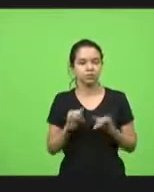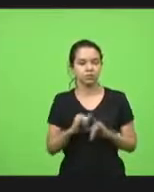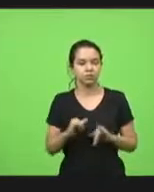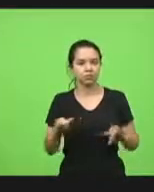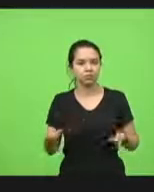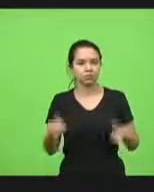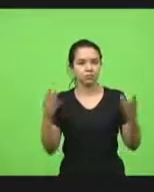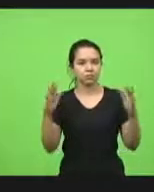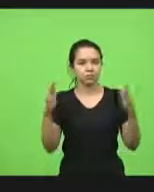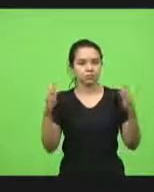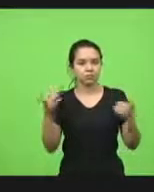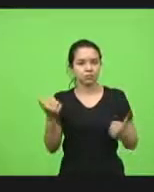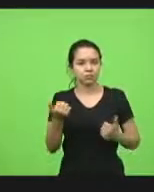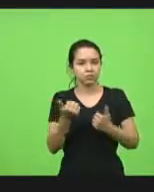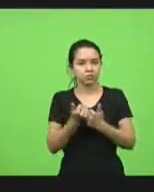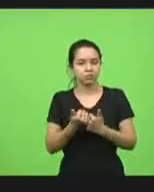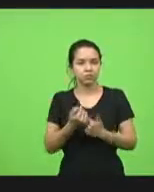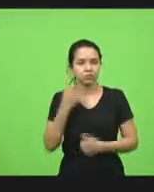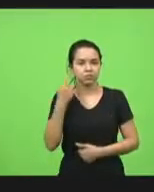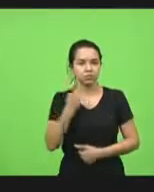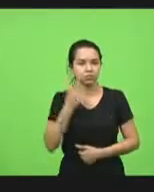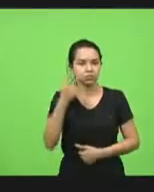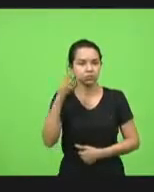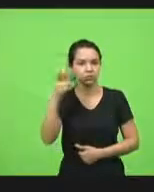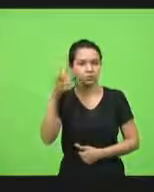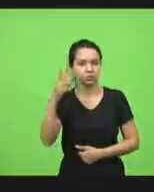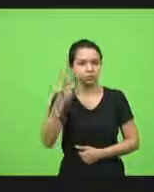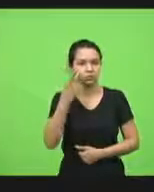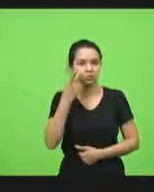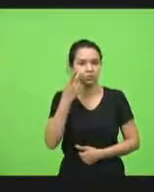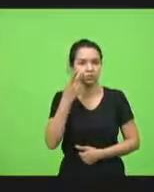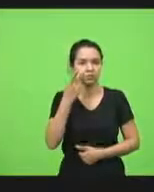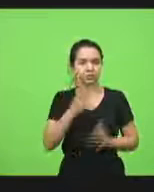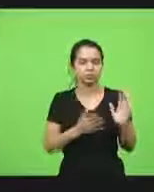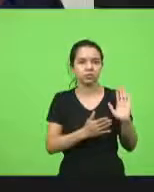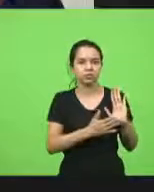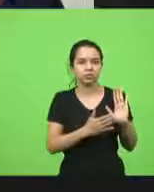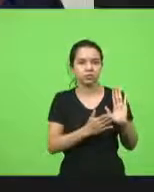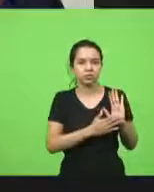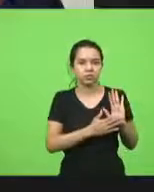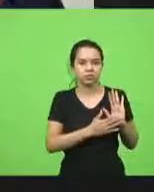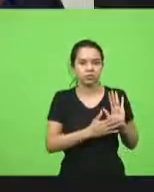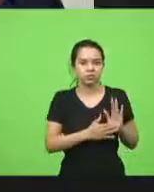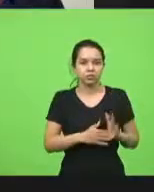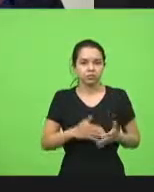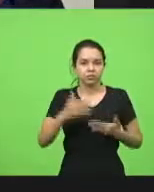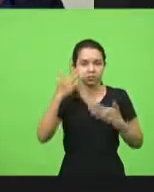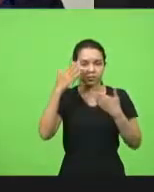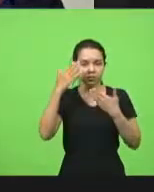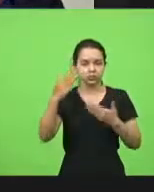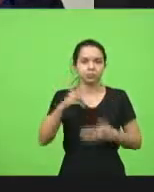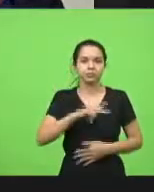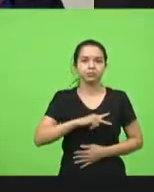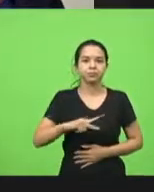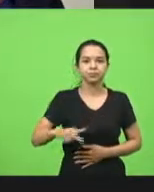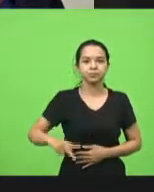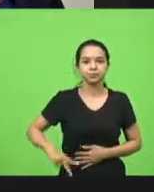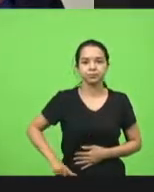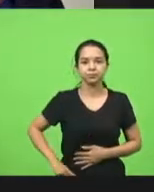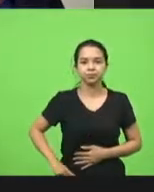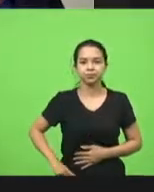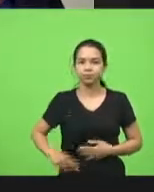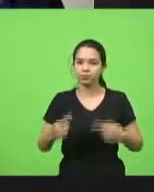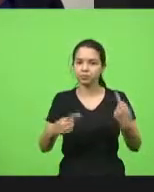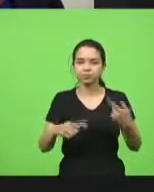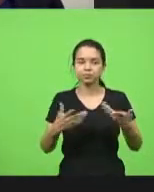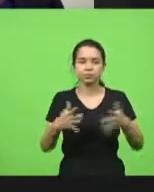de apoio ao deputado Milton Obos pela proposição. Obrigada, senhor presidente. Não havendo mais quem queira discutir em